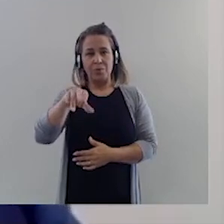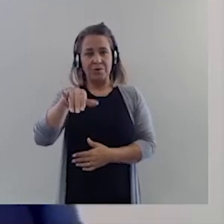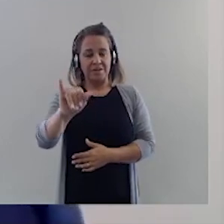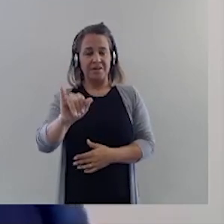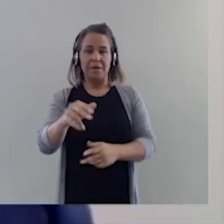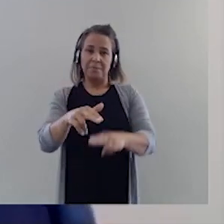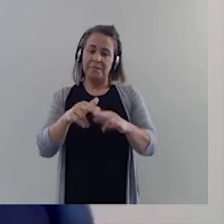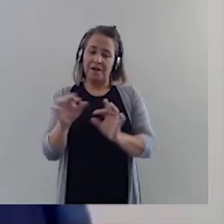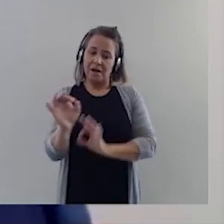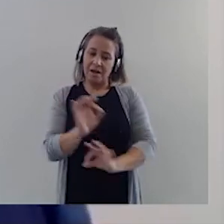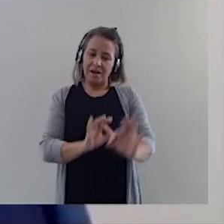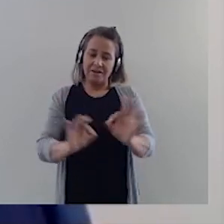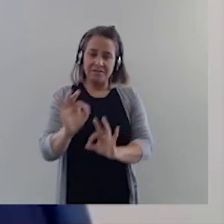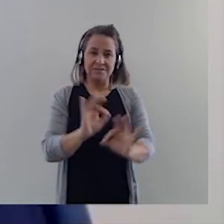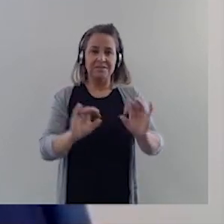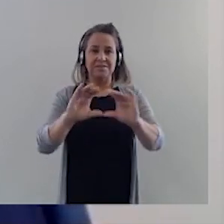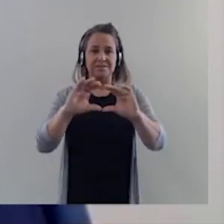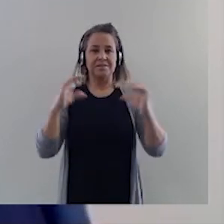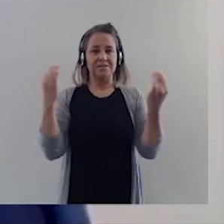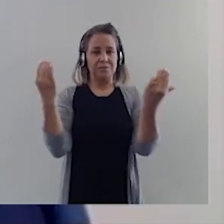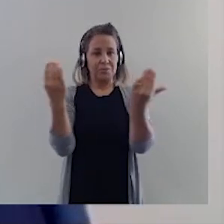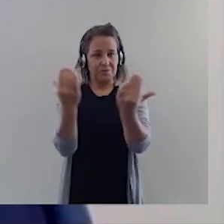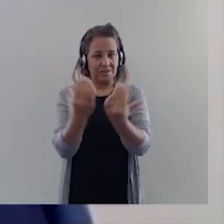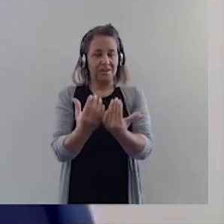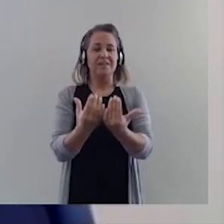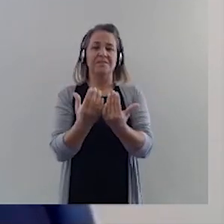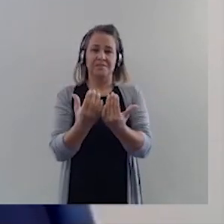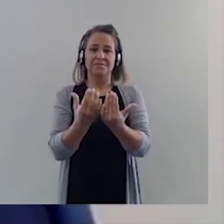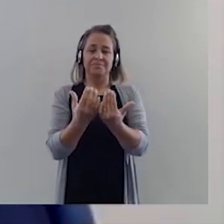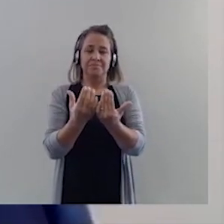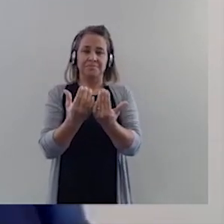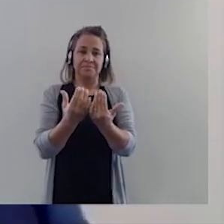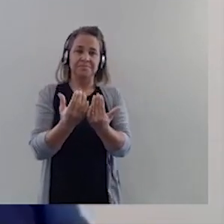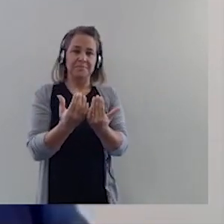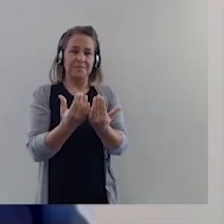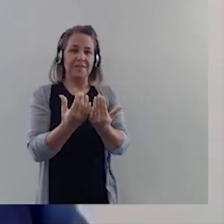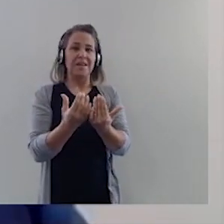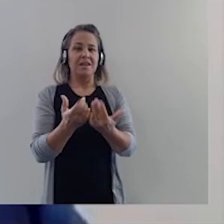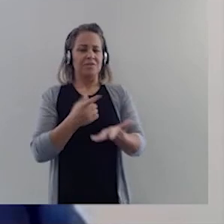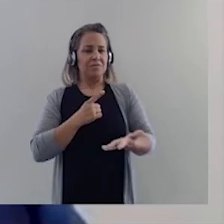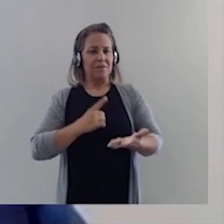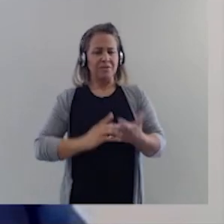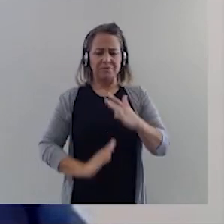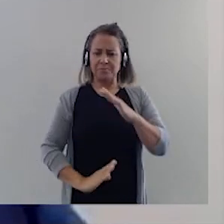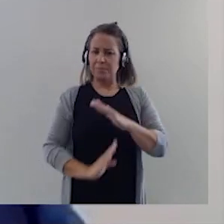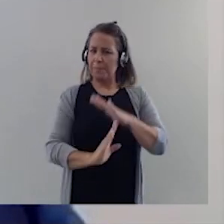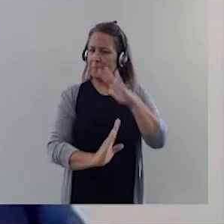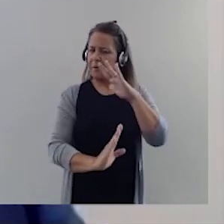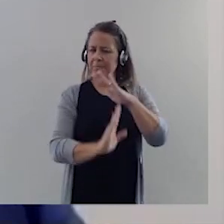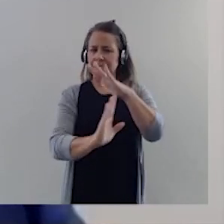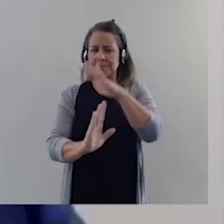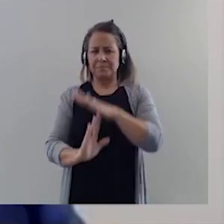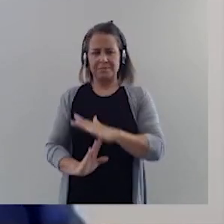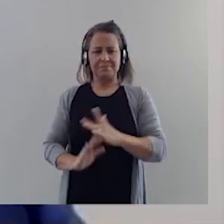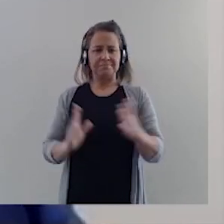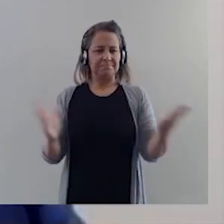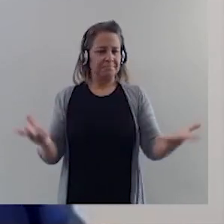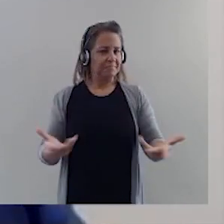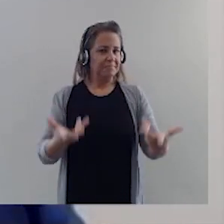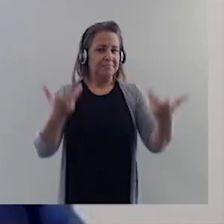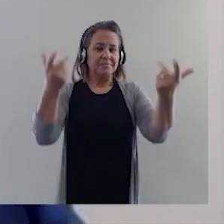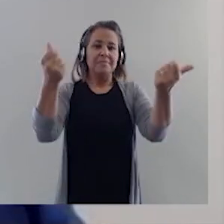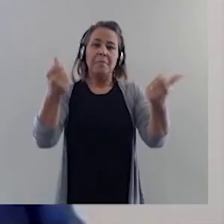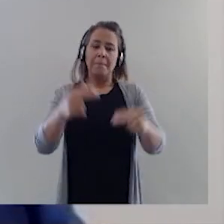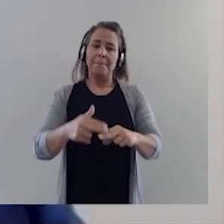organização desse magnífico seminário. Vai para o Guinness Book, com certeza, seja